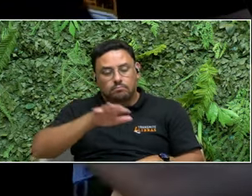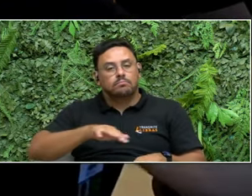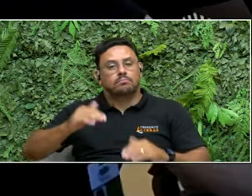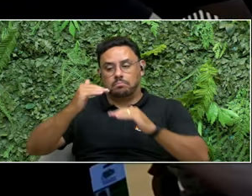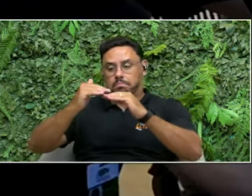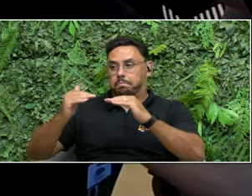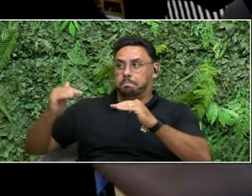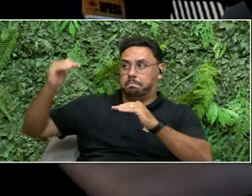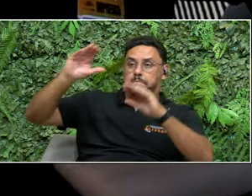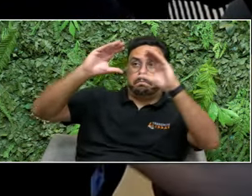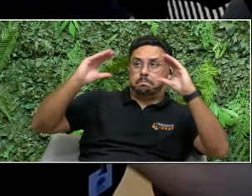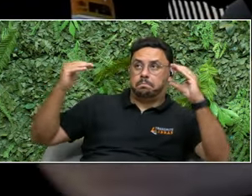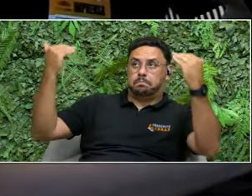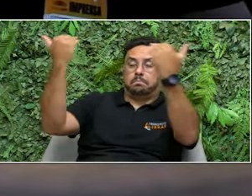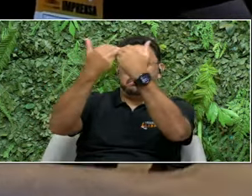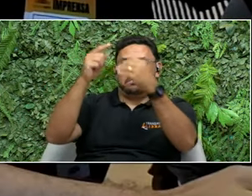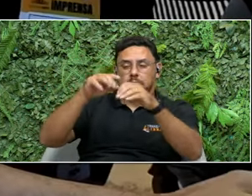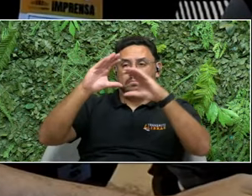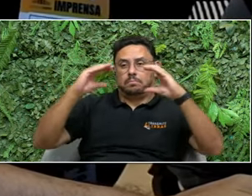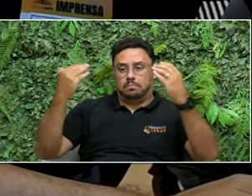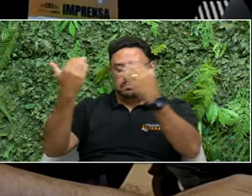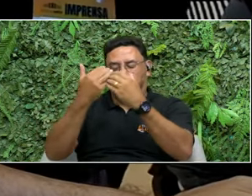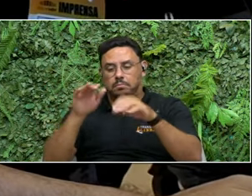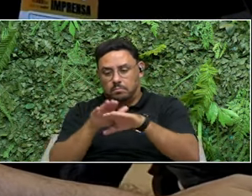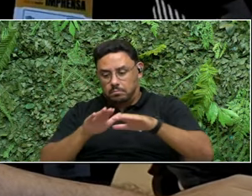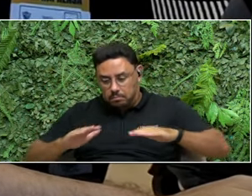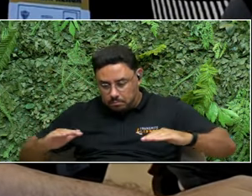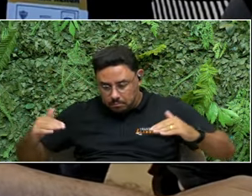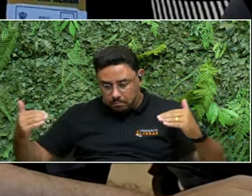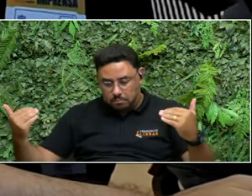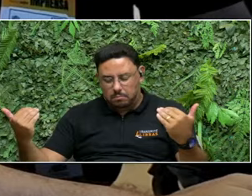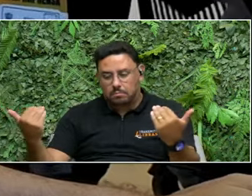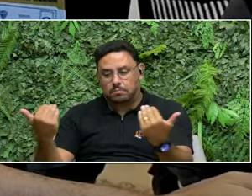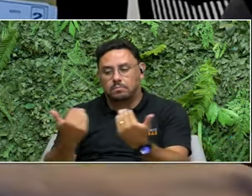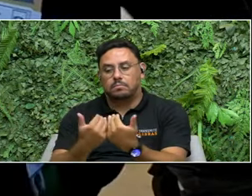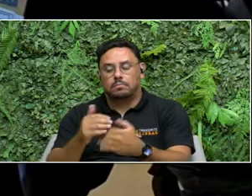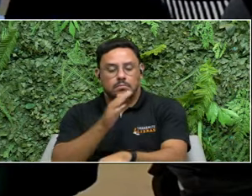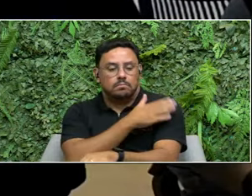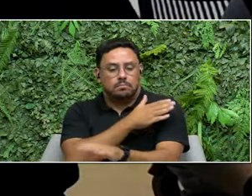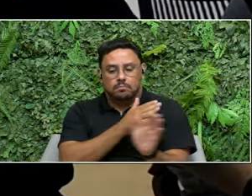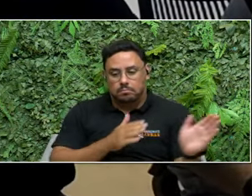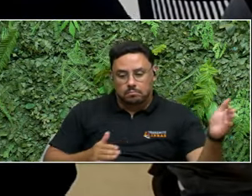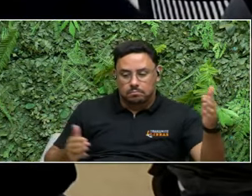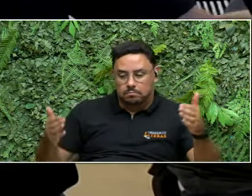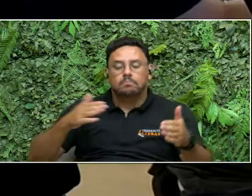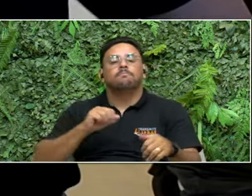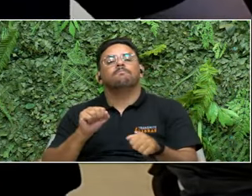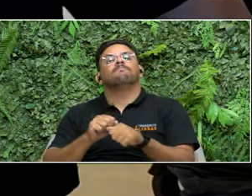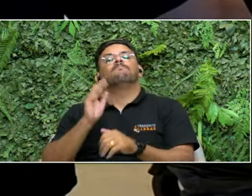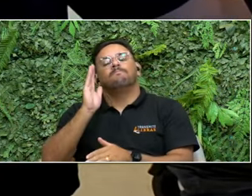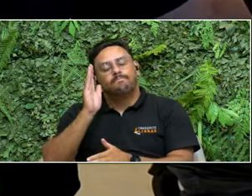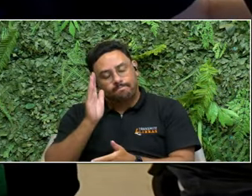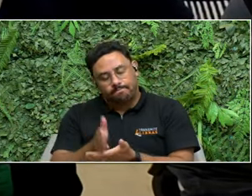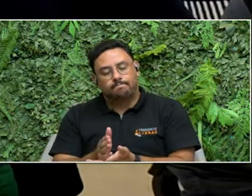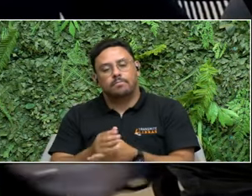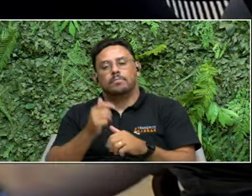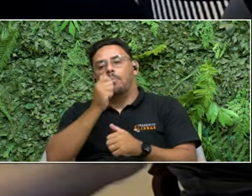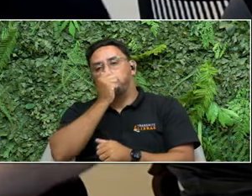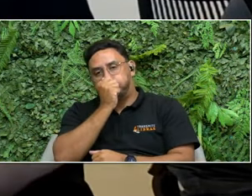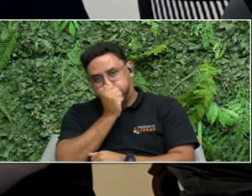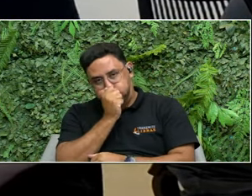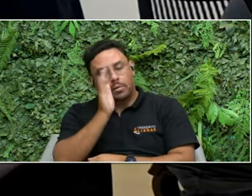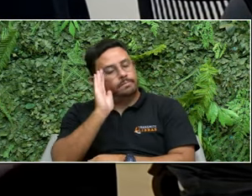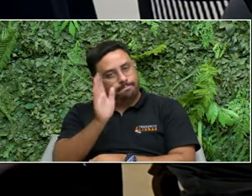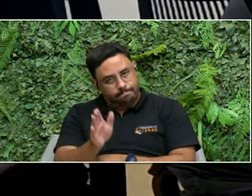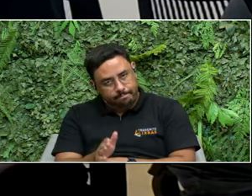superiores especialmente e nesses setores mais lateralizados do Centro do Gramado Estão realmente lotados